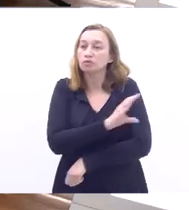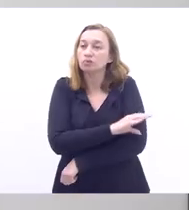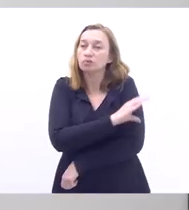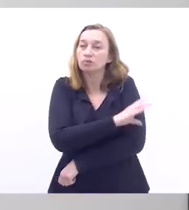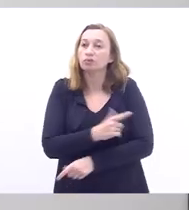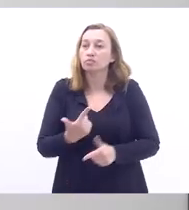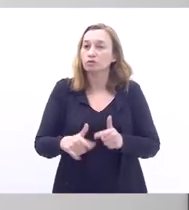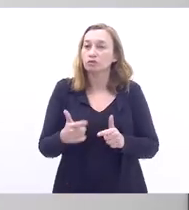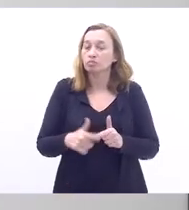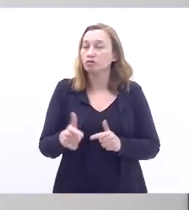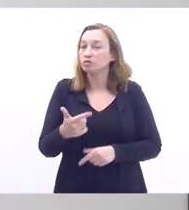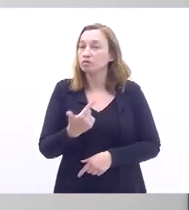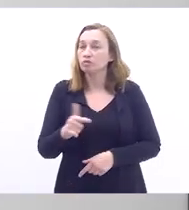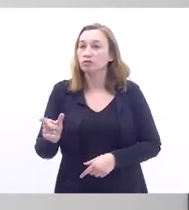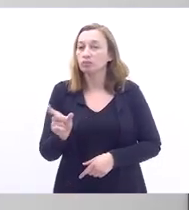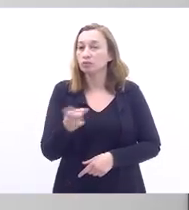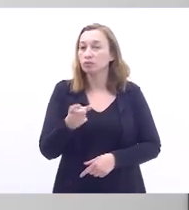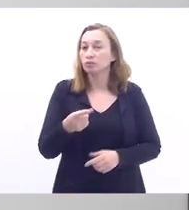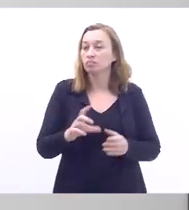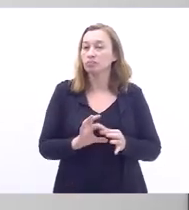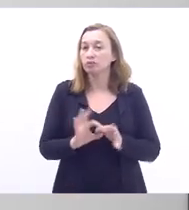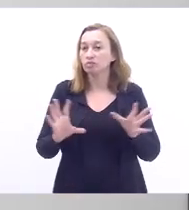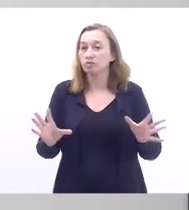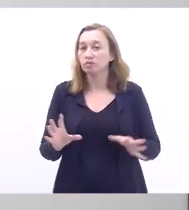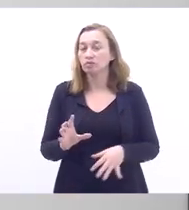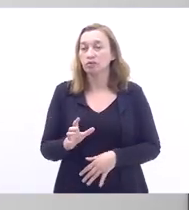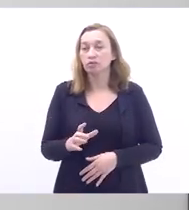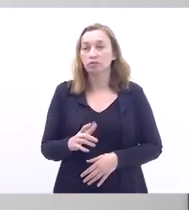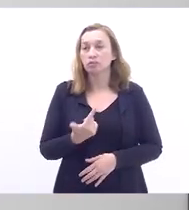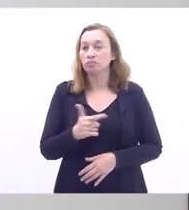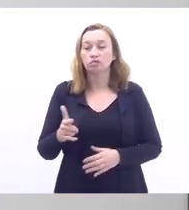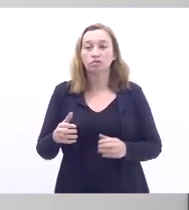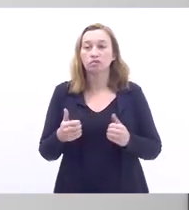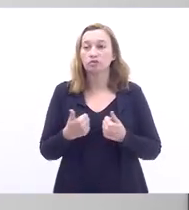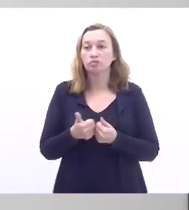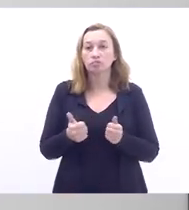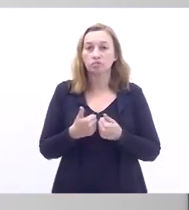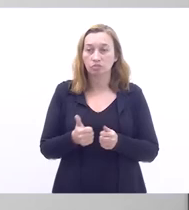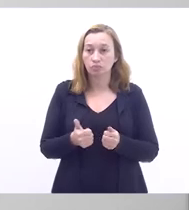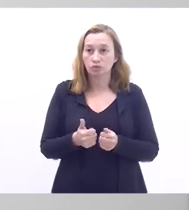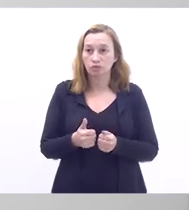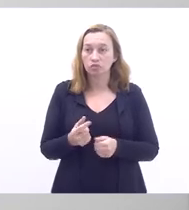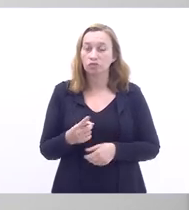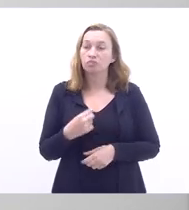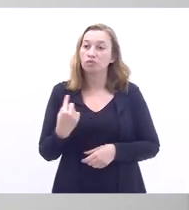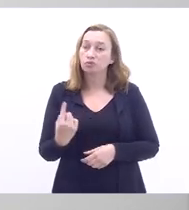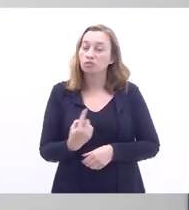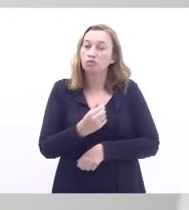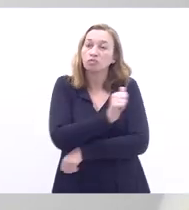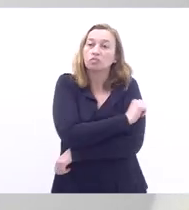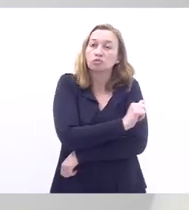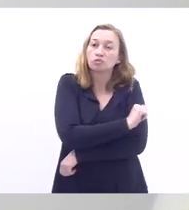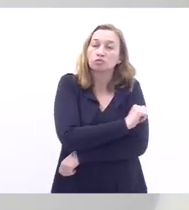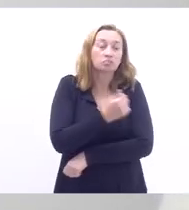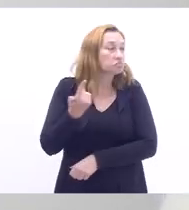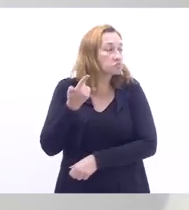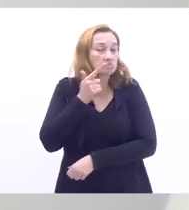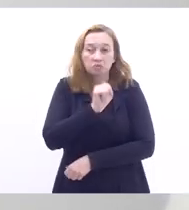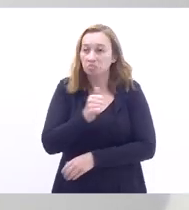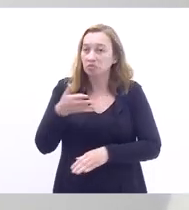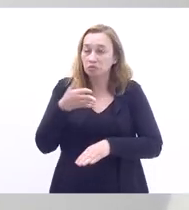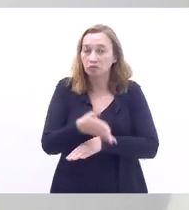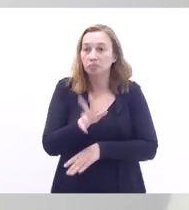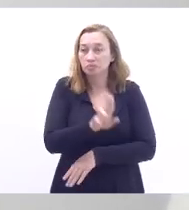temos problema com o passe livre em Campos não temos ônibus os nossos estudantes não está conseguindo